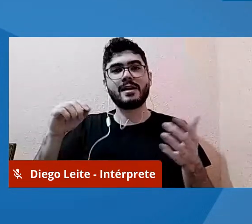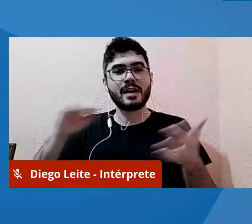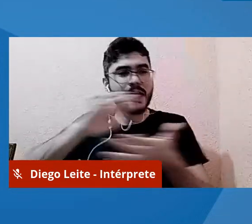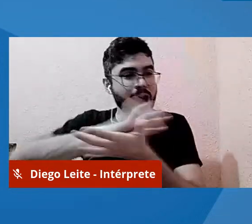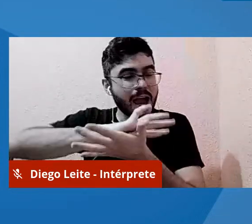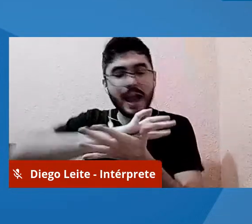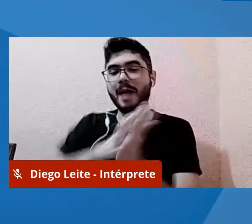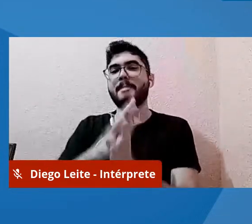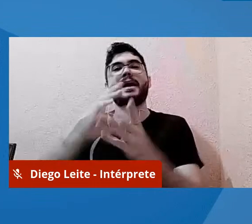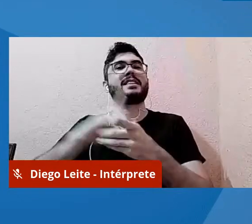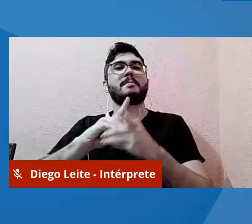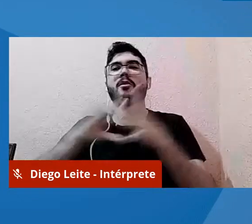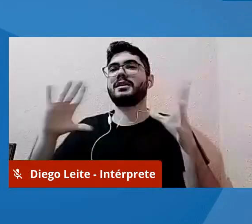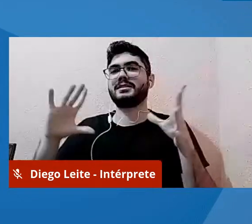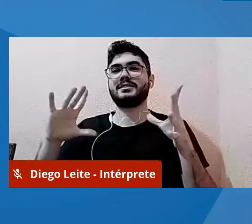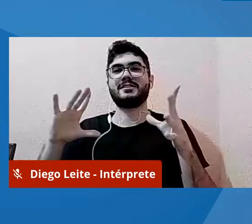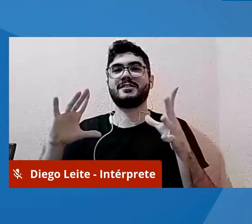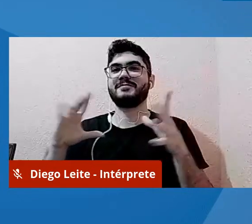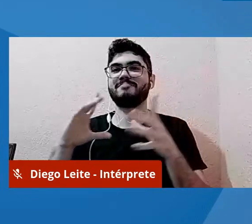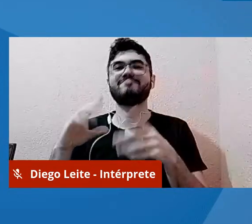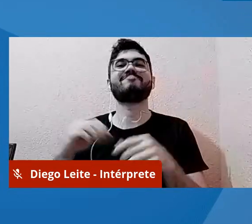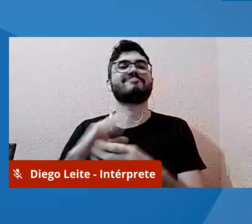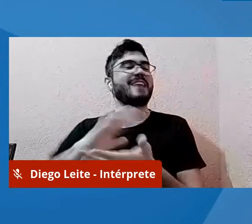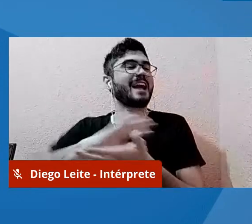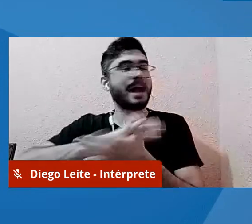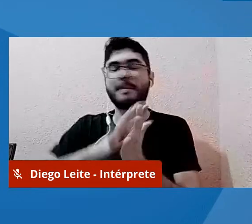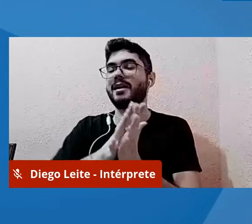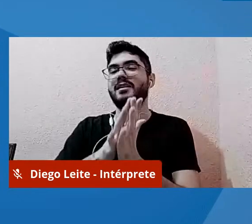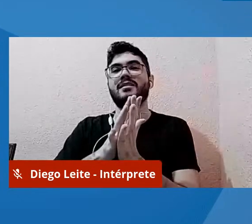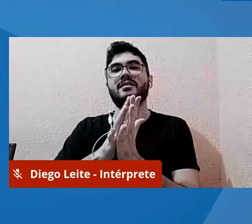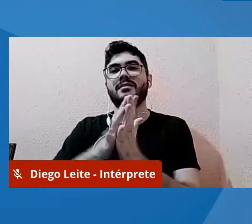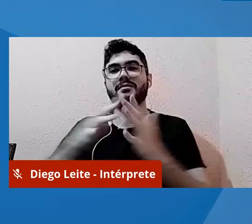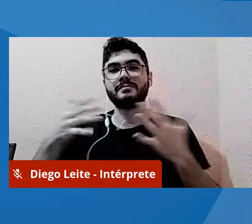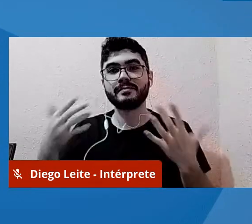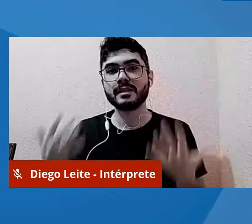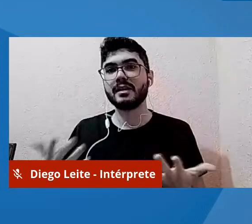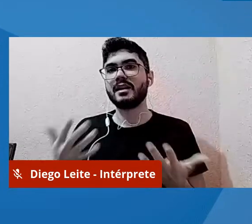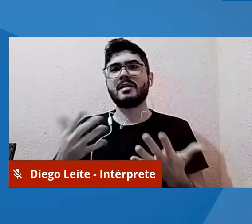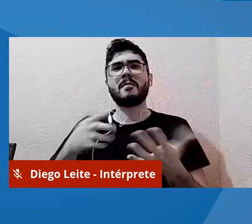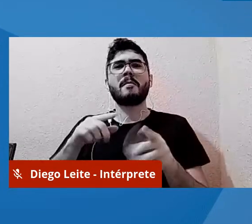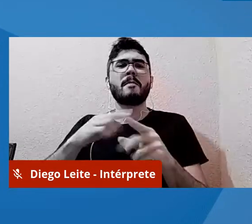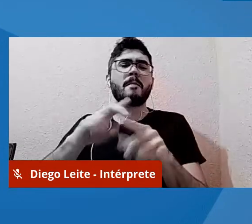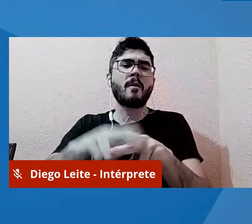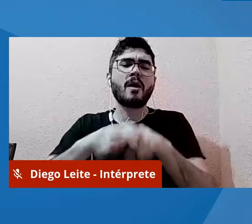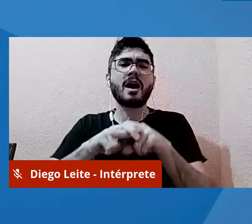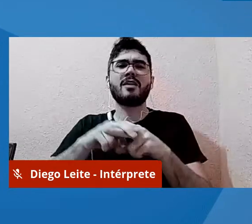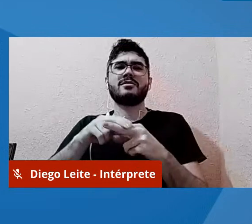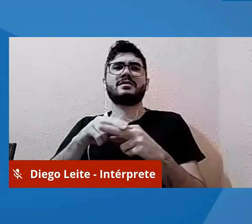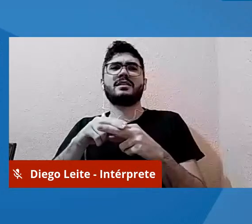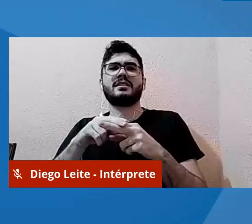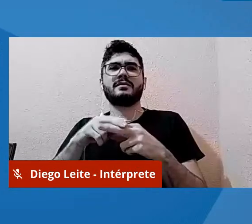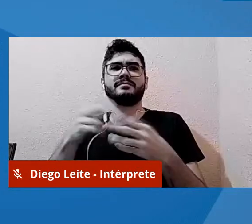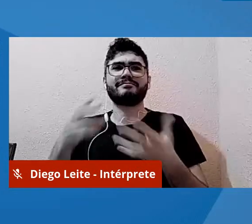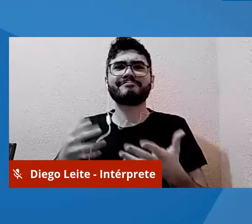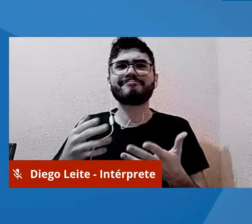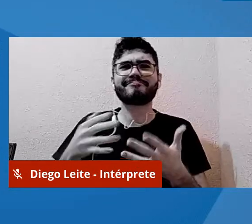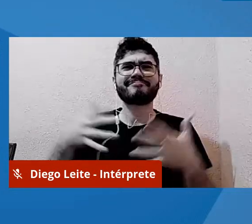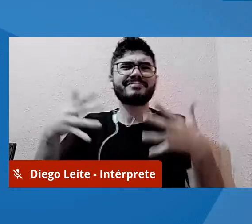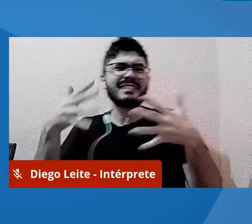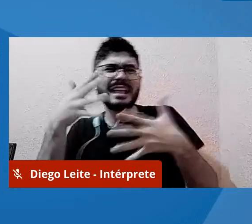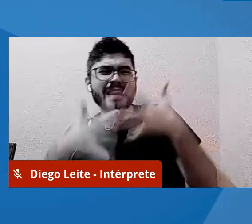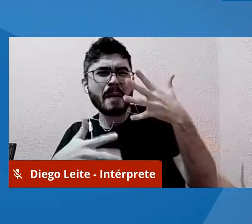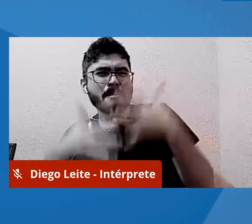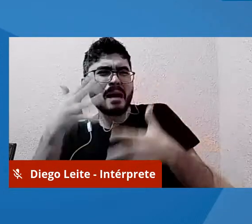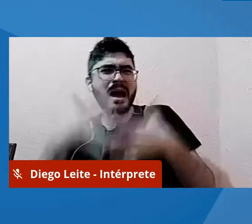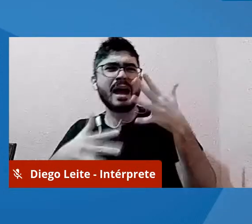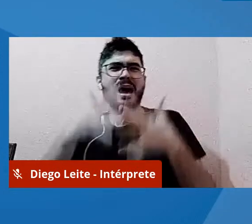serve, né? Atrapalha. Atrapalha eles no exercício do poder. Né? Então, eles gostariam mesmo de acabar com a